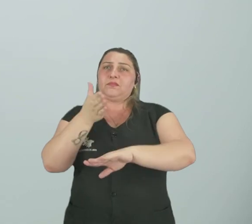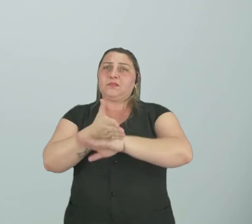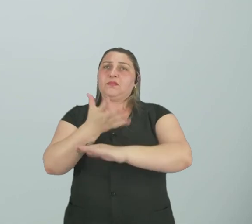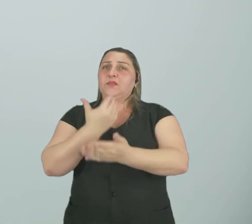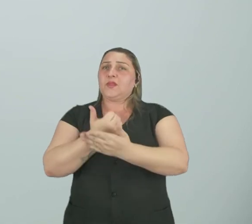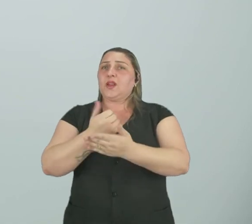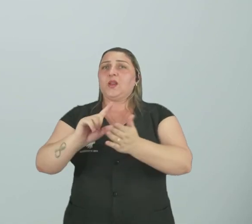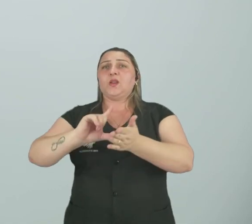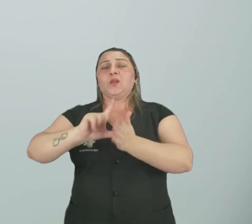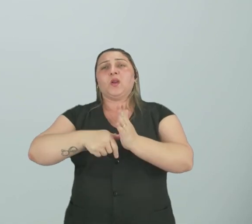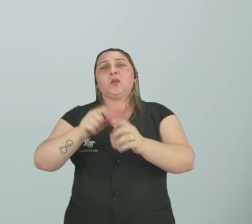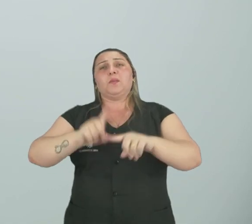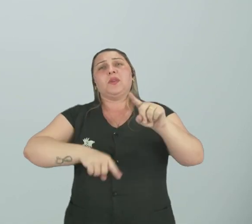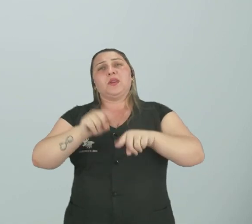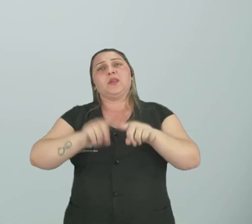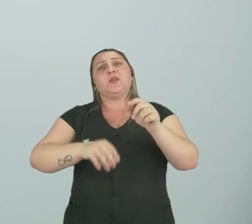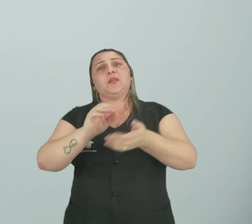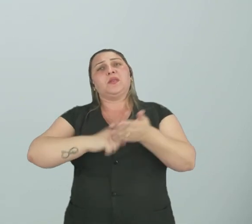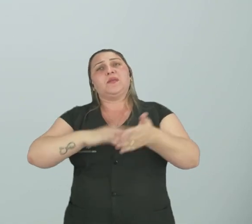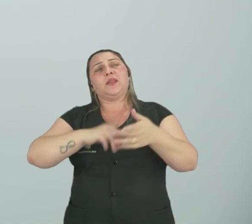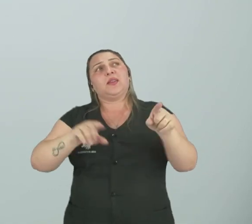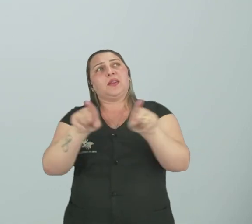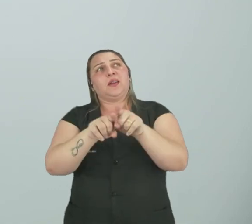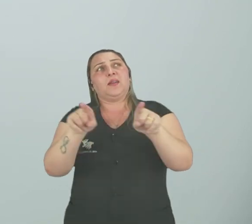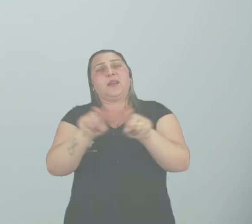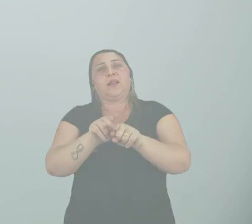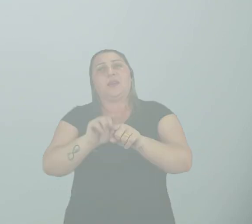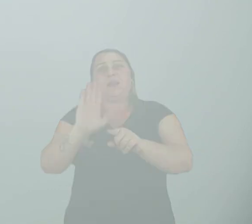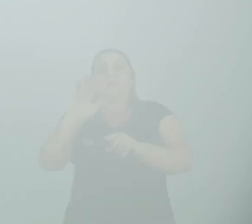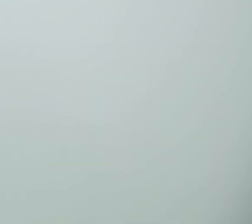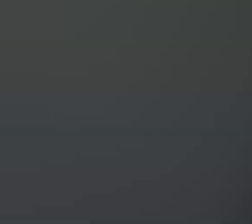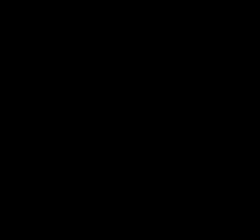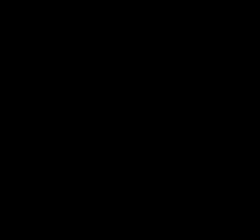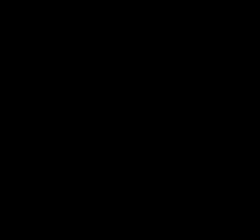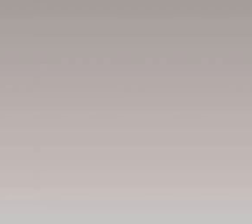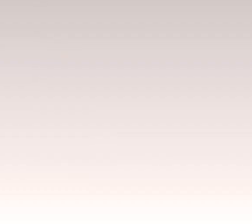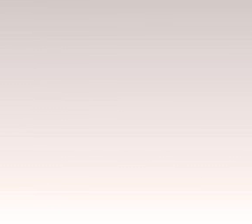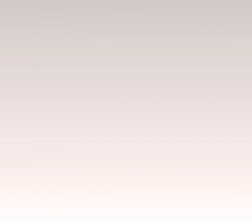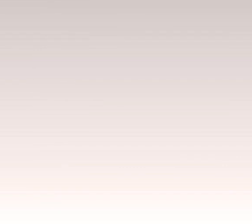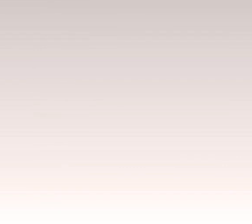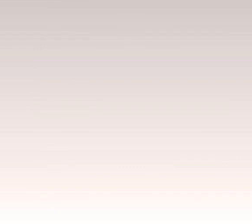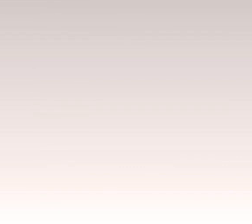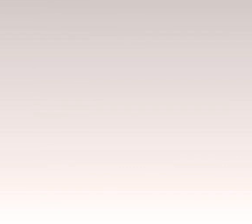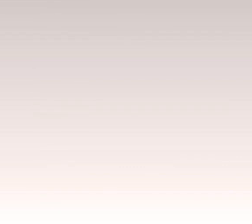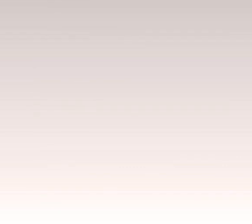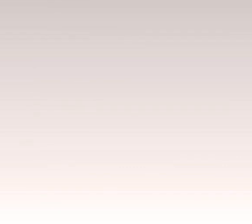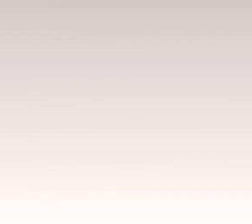esse material e até mesmo aos exercícios. Até mais!